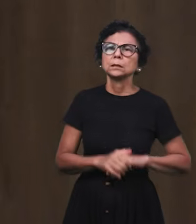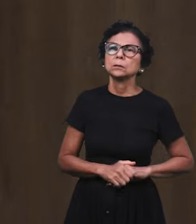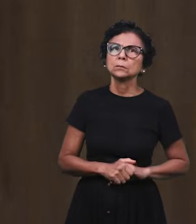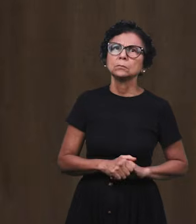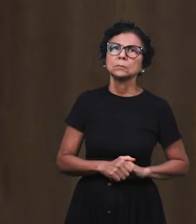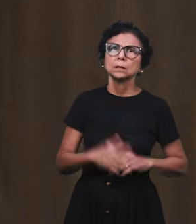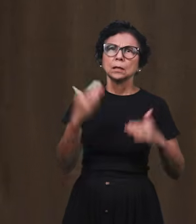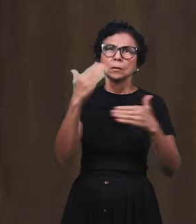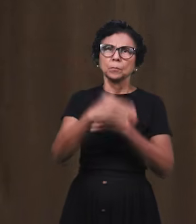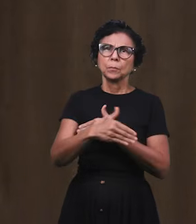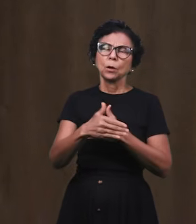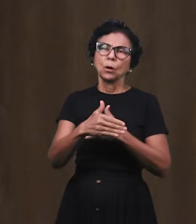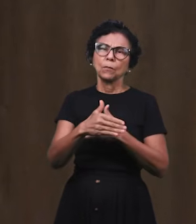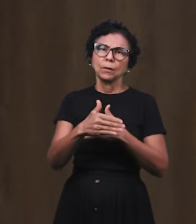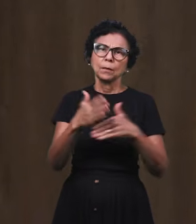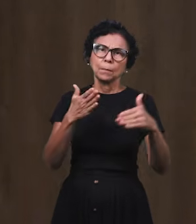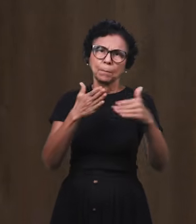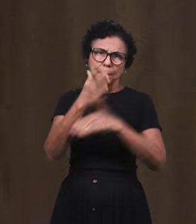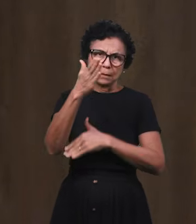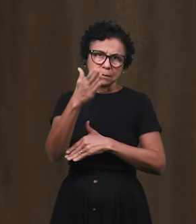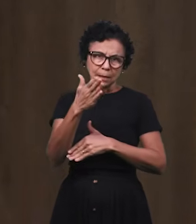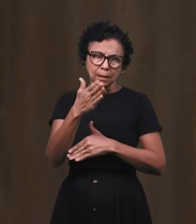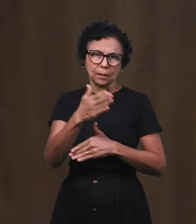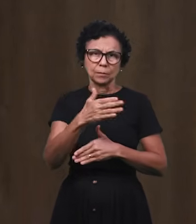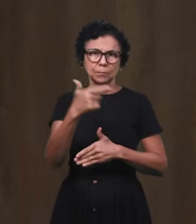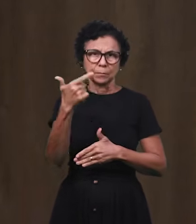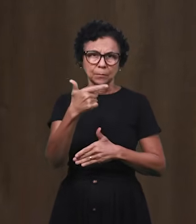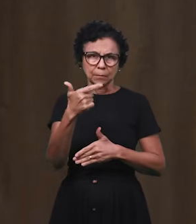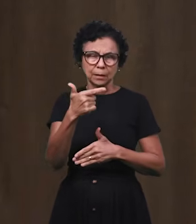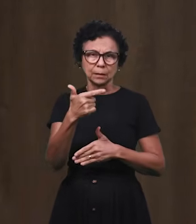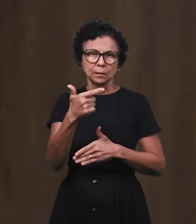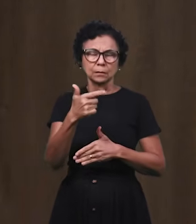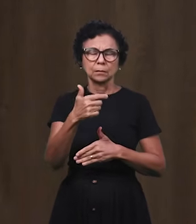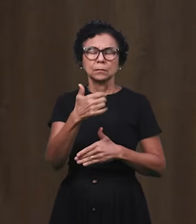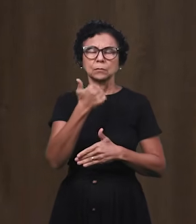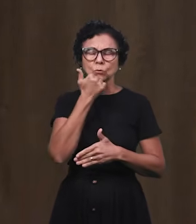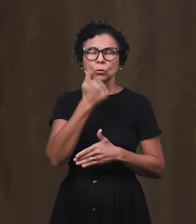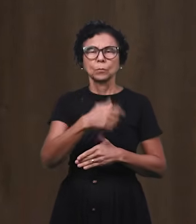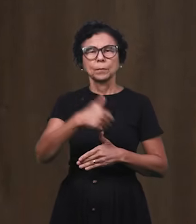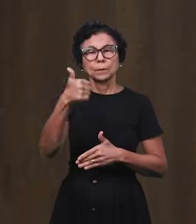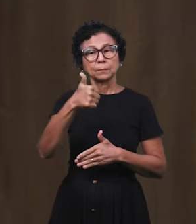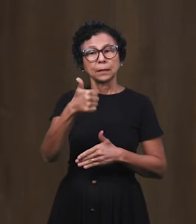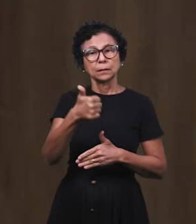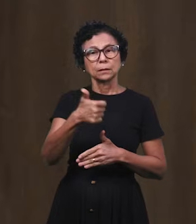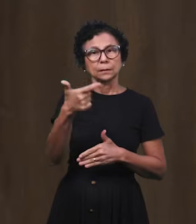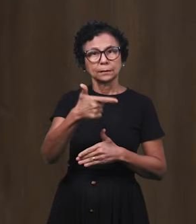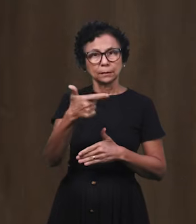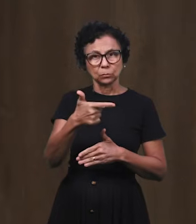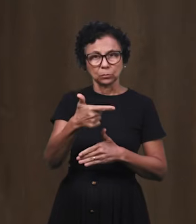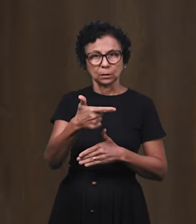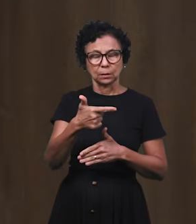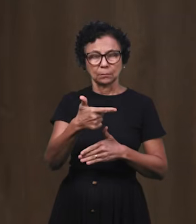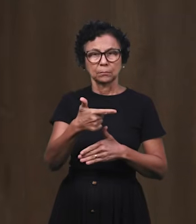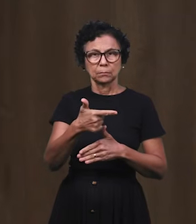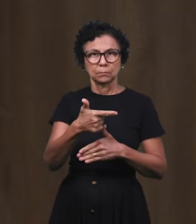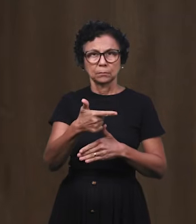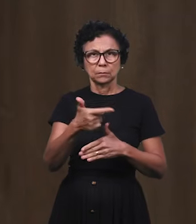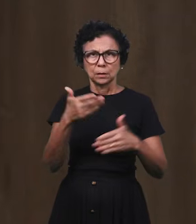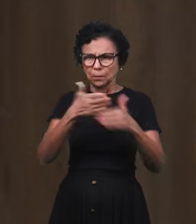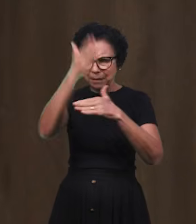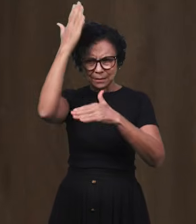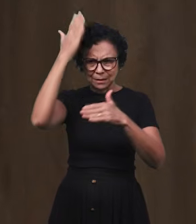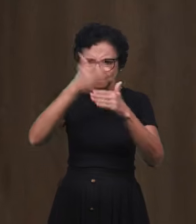fase. Passei ali, não passei com nota excelente, passei. O importante é passar, né? Só que eu não pude